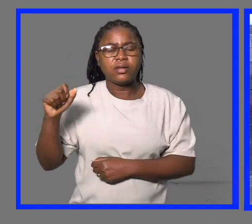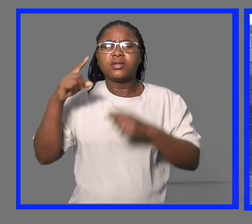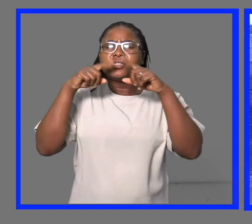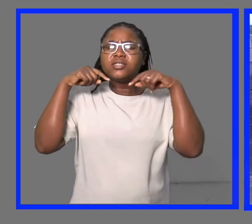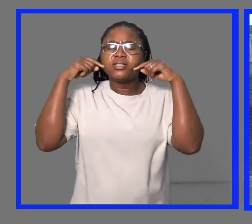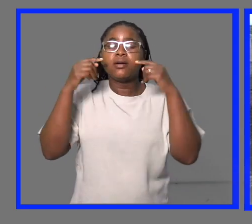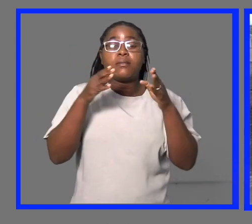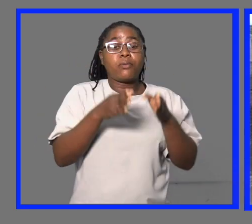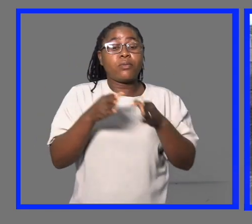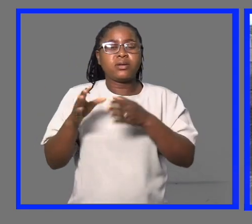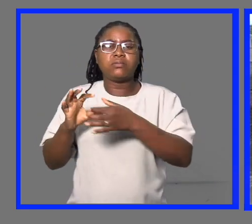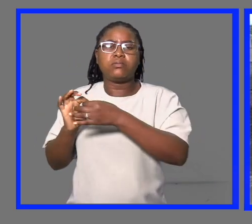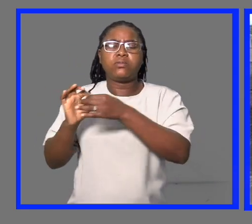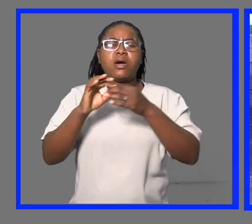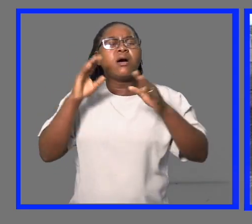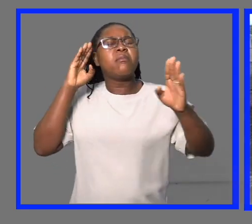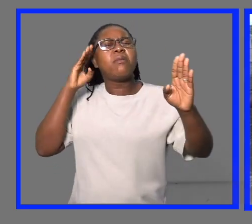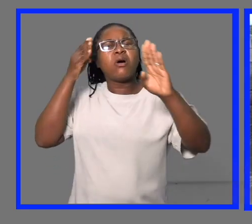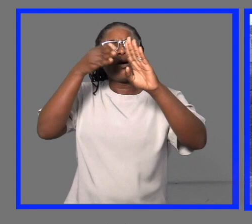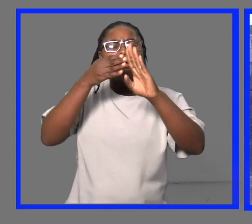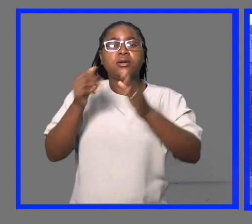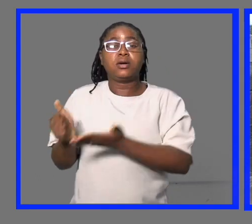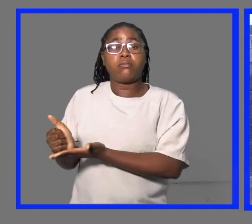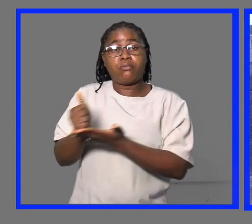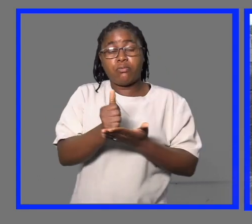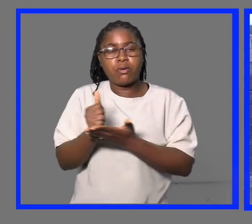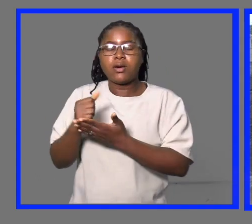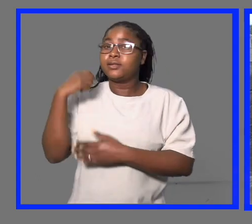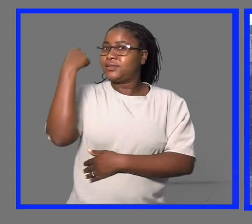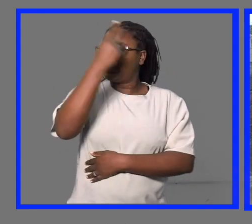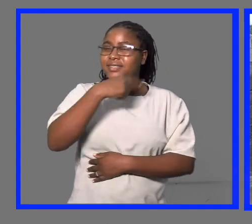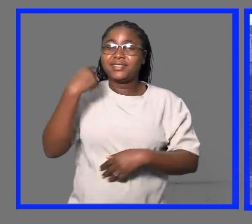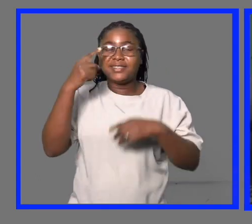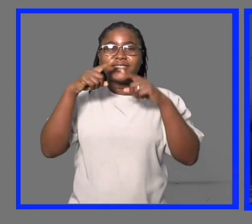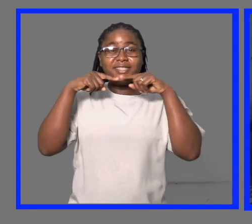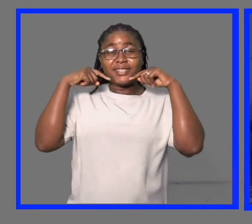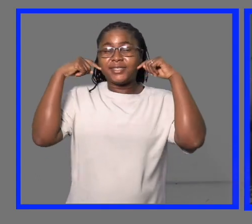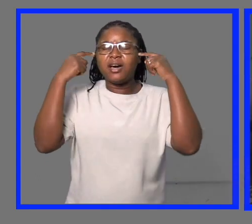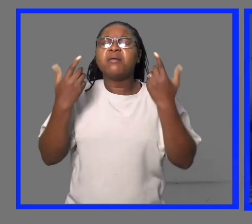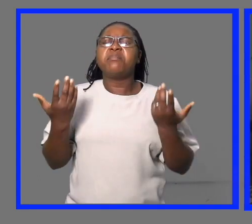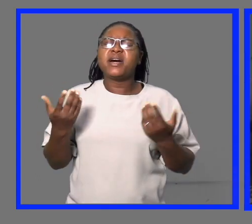com a causa a ajudar a estampar sorriso no rosto das crianças necessitadas.